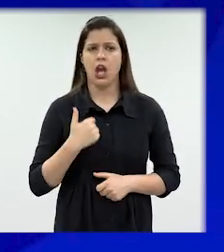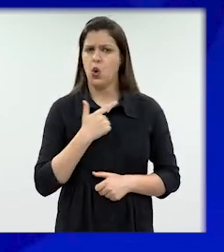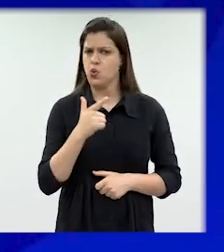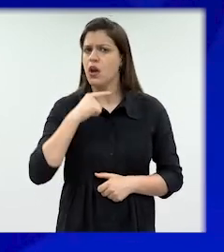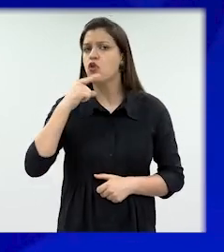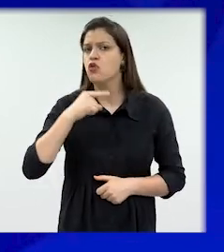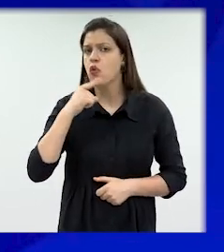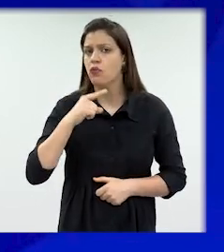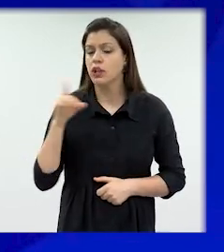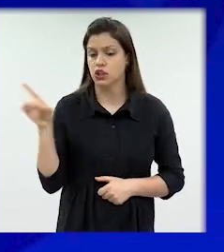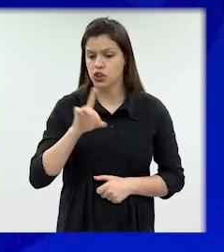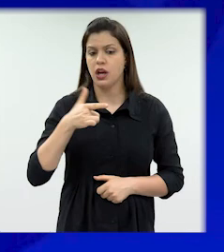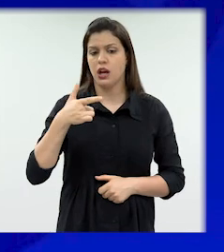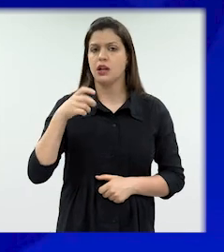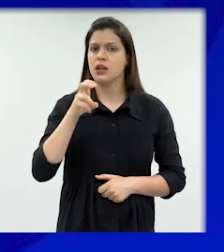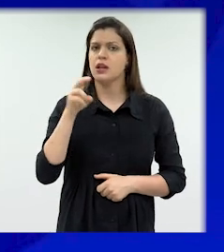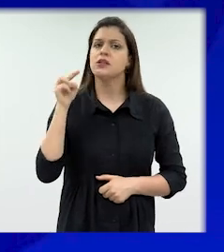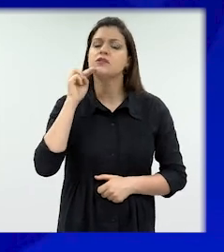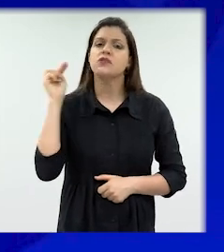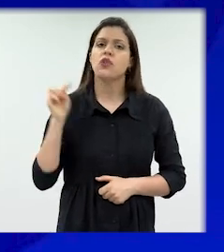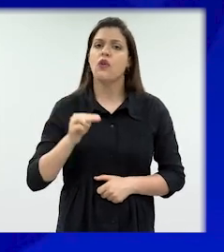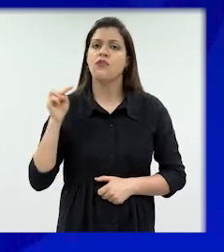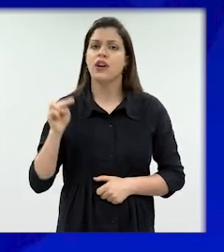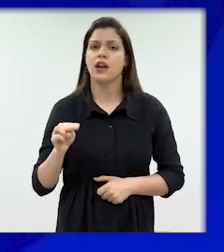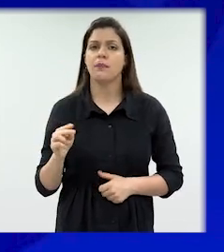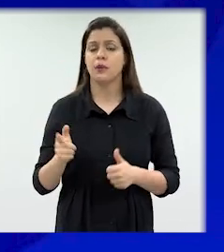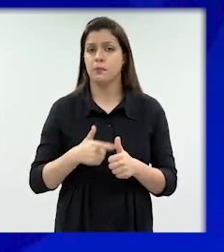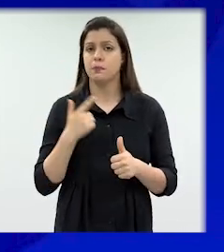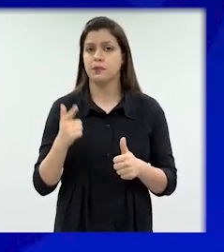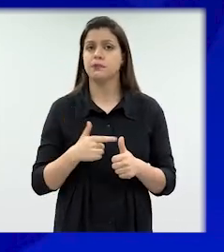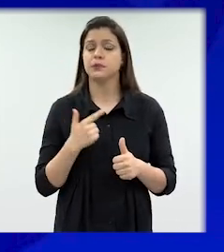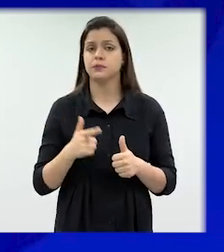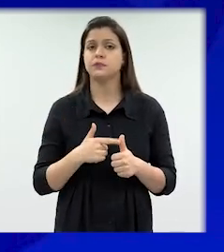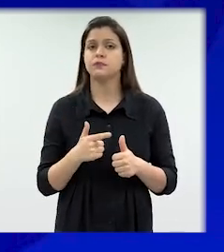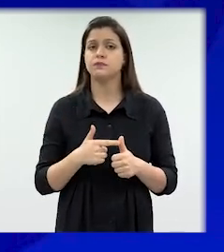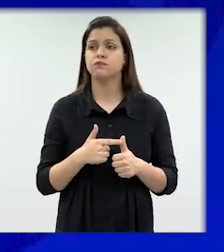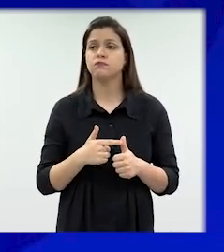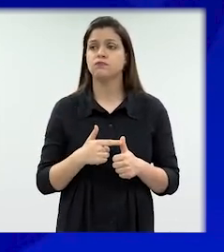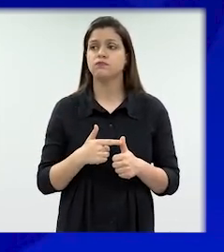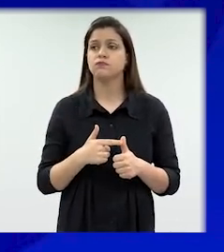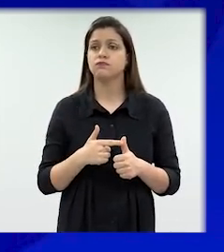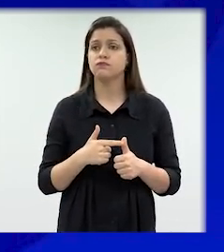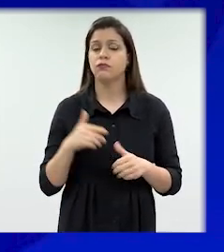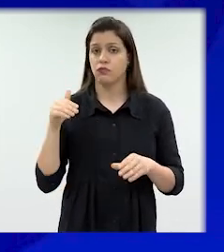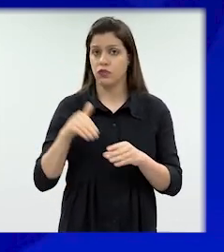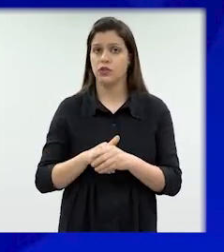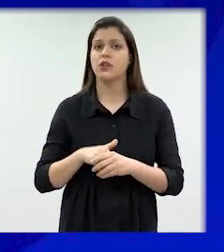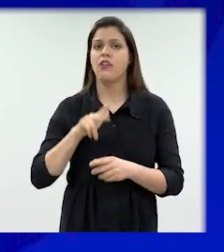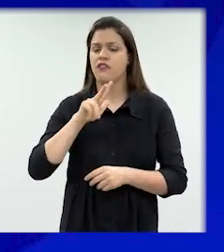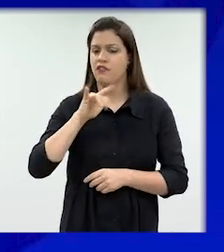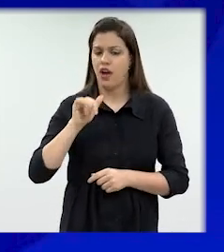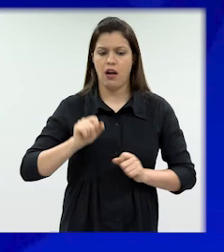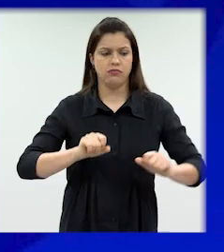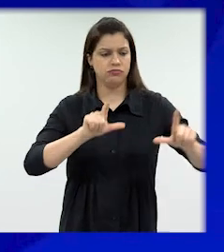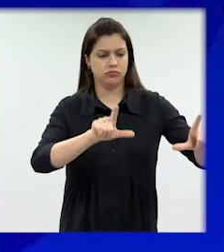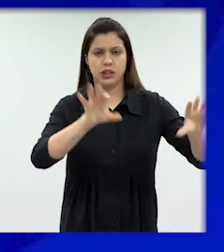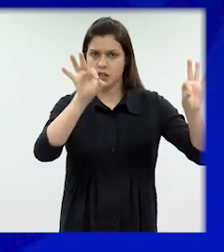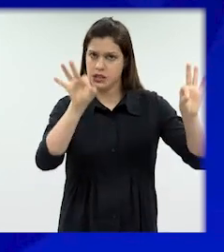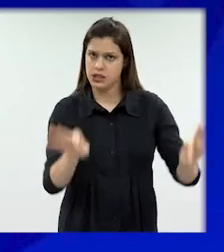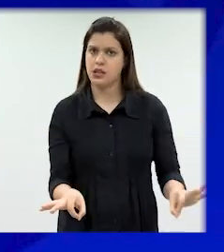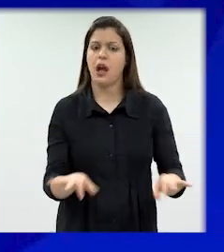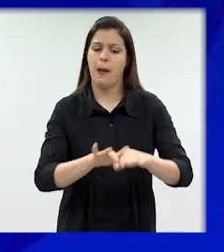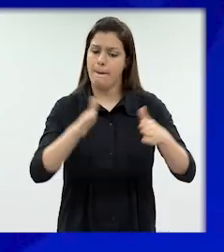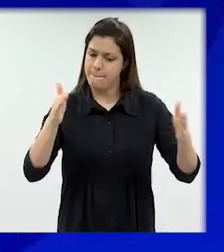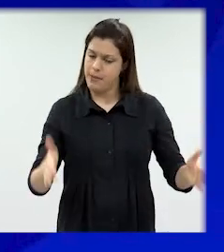não tenho a menor dúvida. No dia 15 de novembro, em primeiro turno, as urnas estarão todas instaladas com os mesários à espera